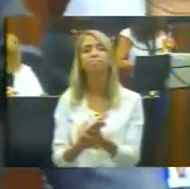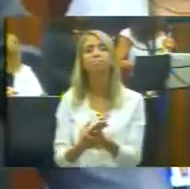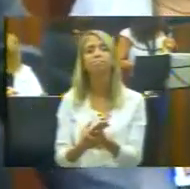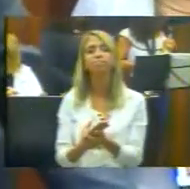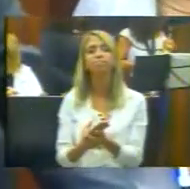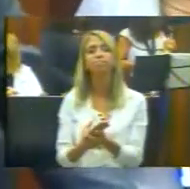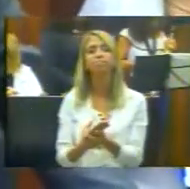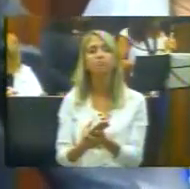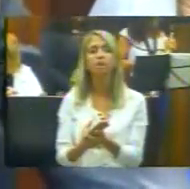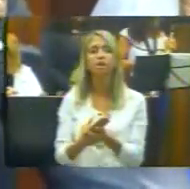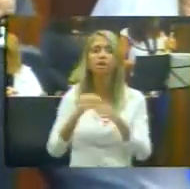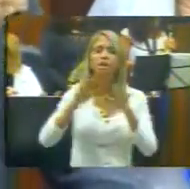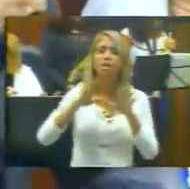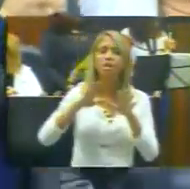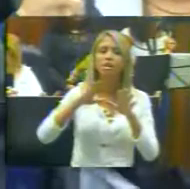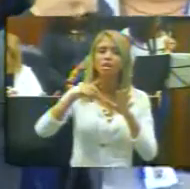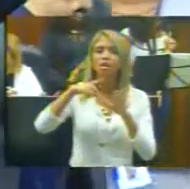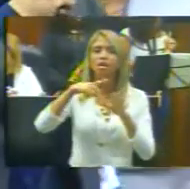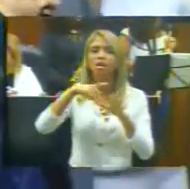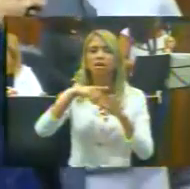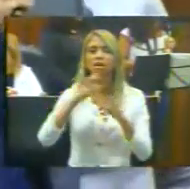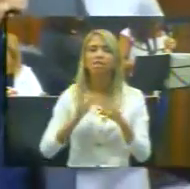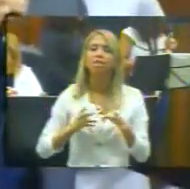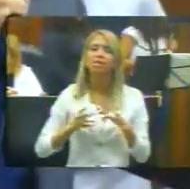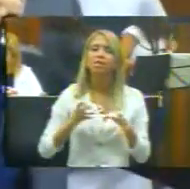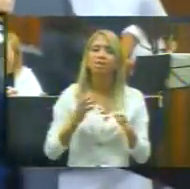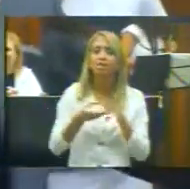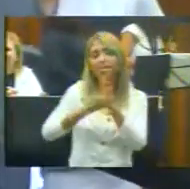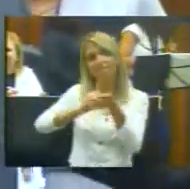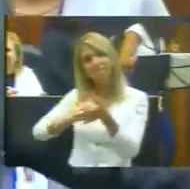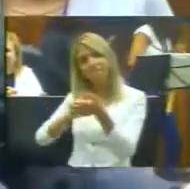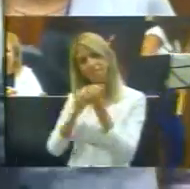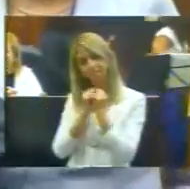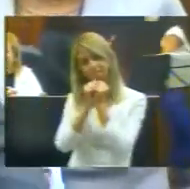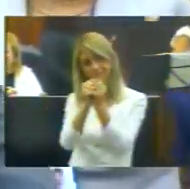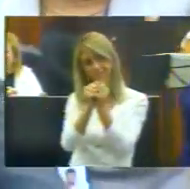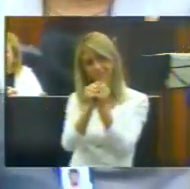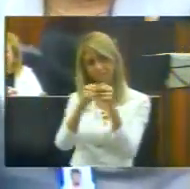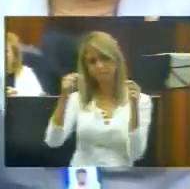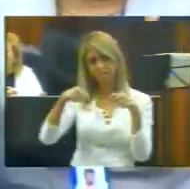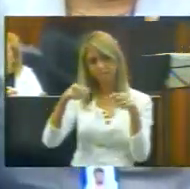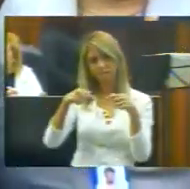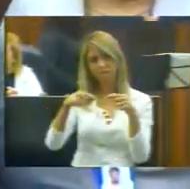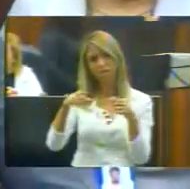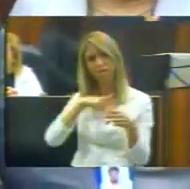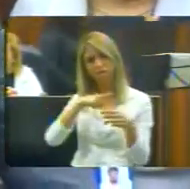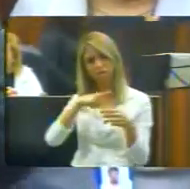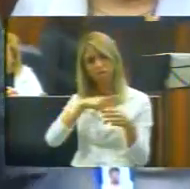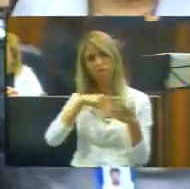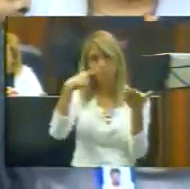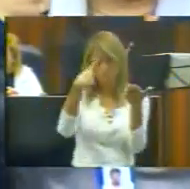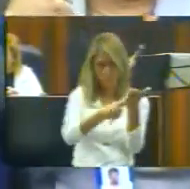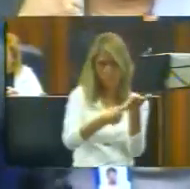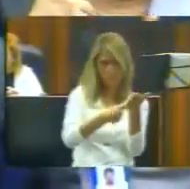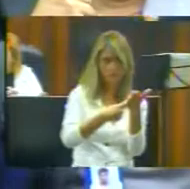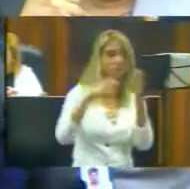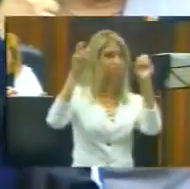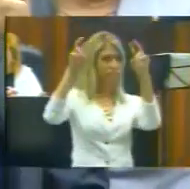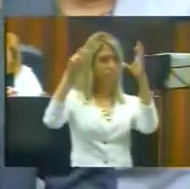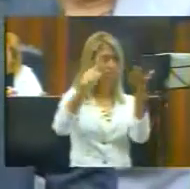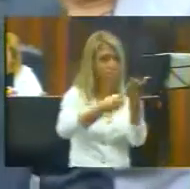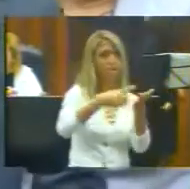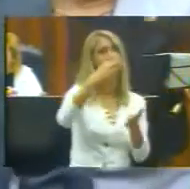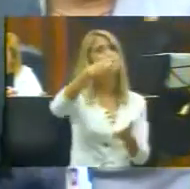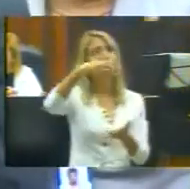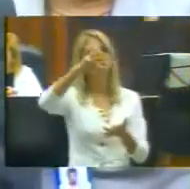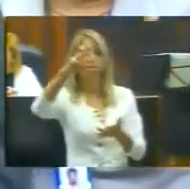presidente, eu quando estive aqui, nós estivemos juntos aqui, quando o senhor instalou o marco 355